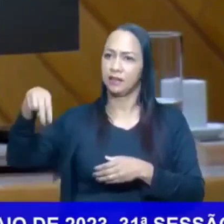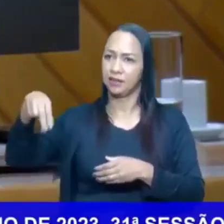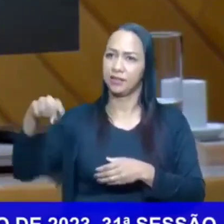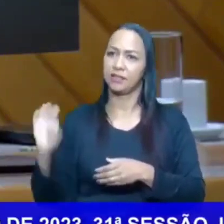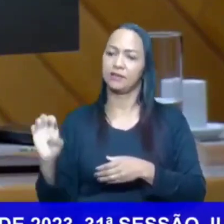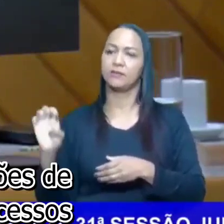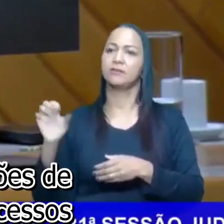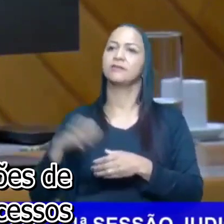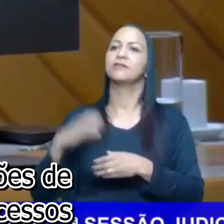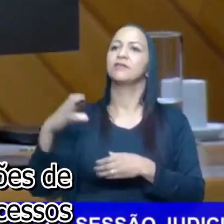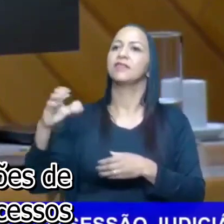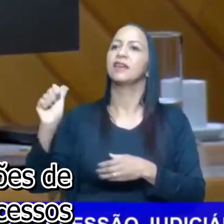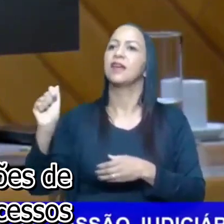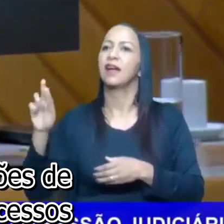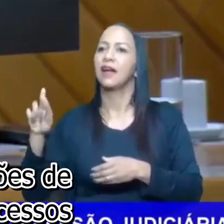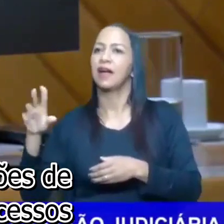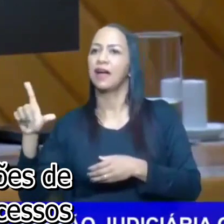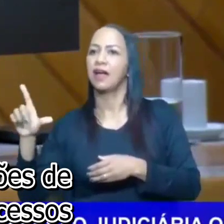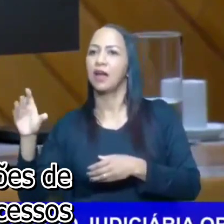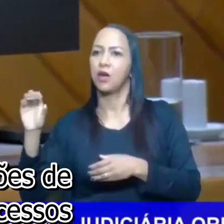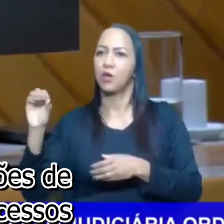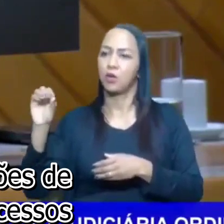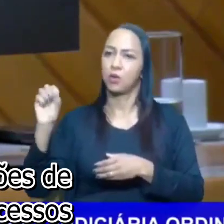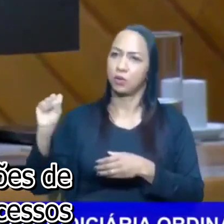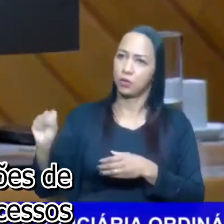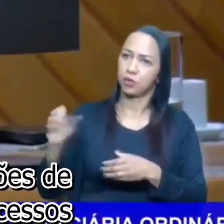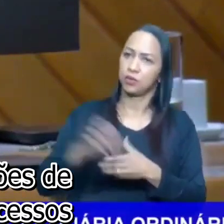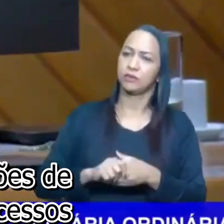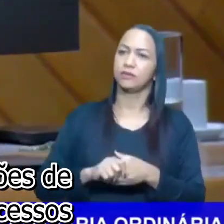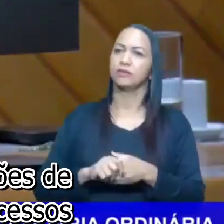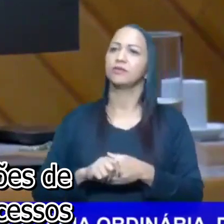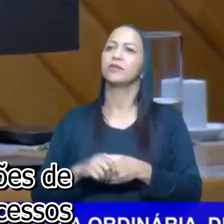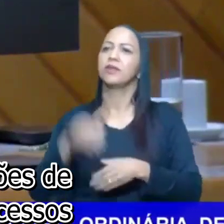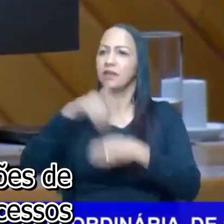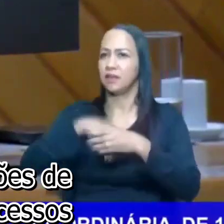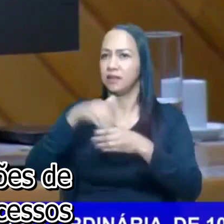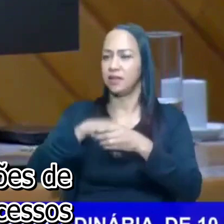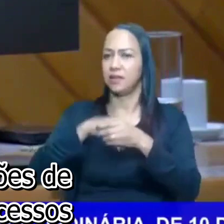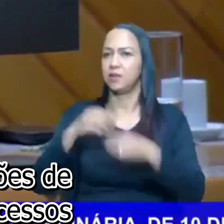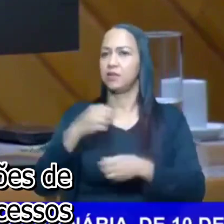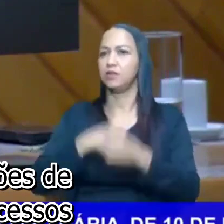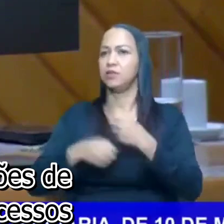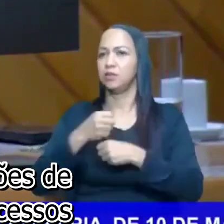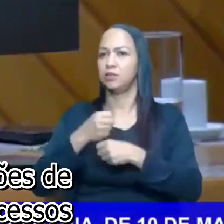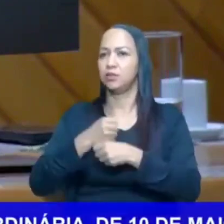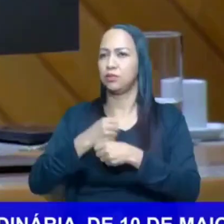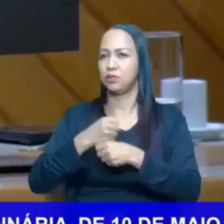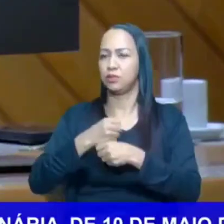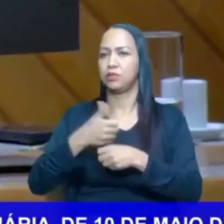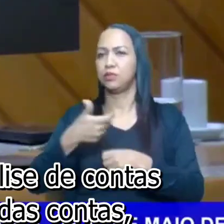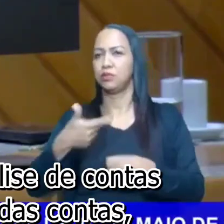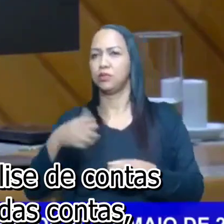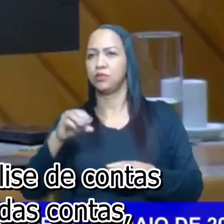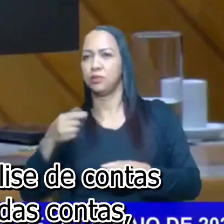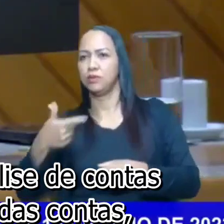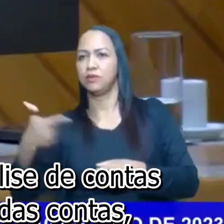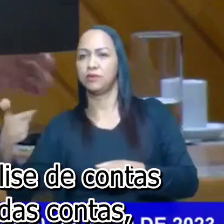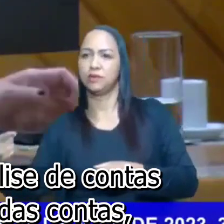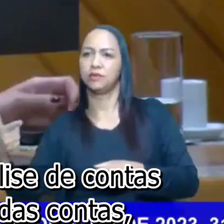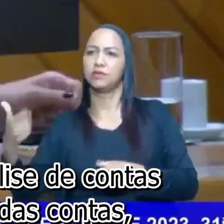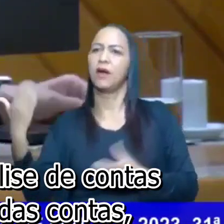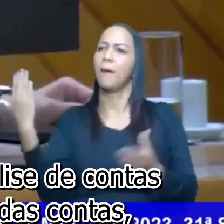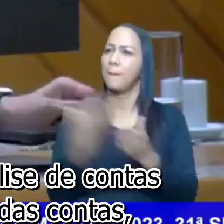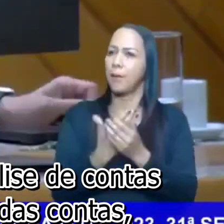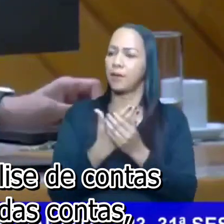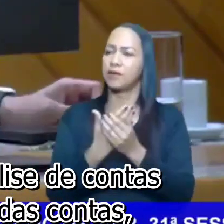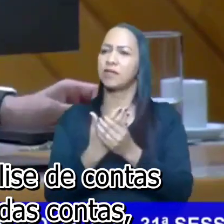dos Santos, referente à aplicação de recurso nas eleições de 2022. Em todos esses processos, por ocasião